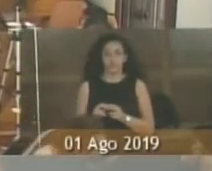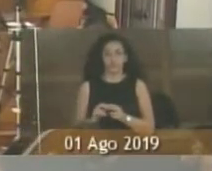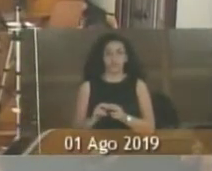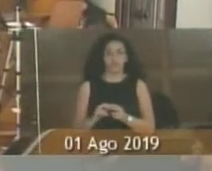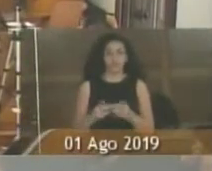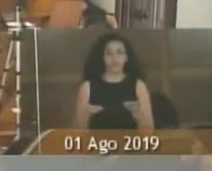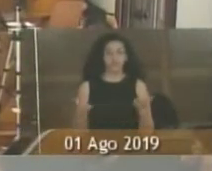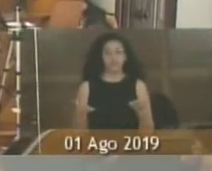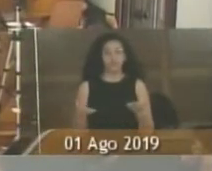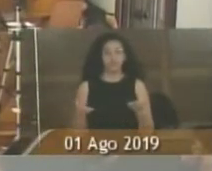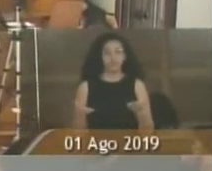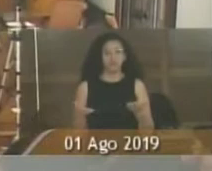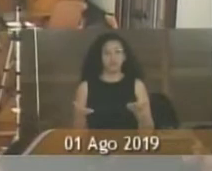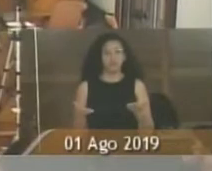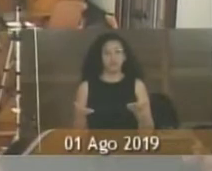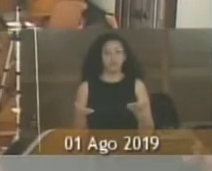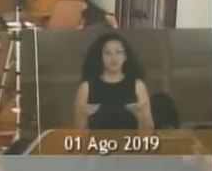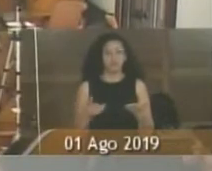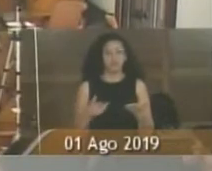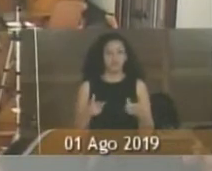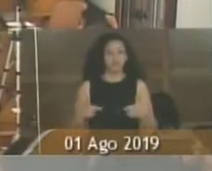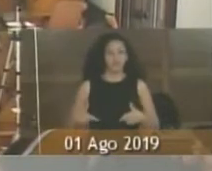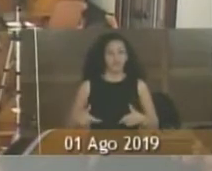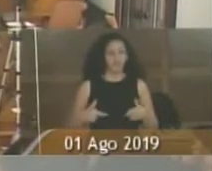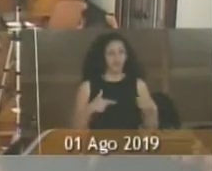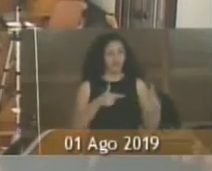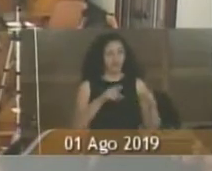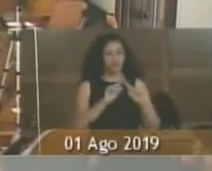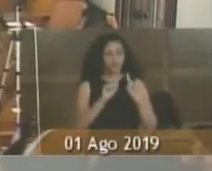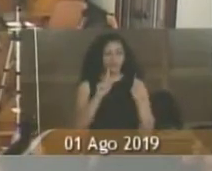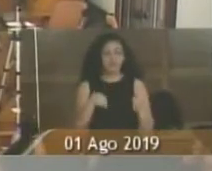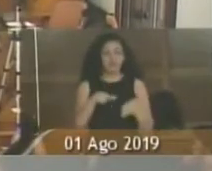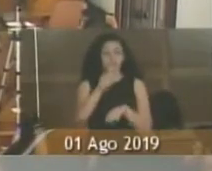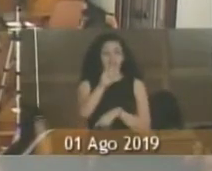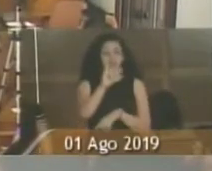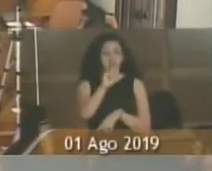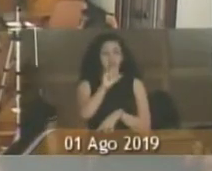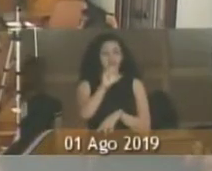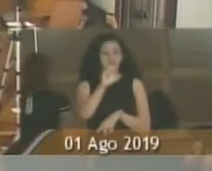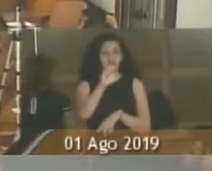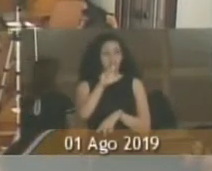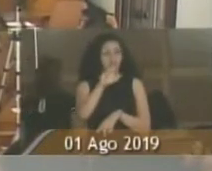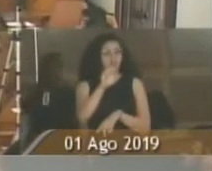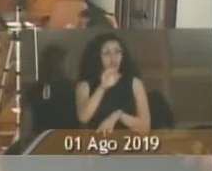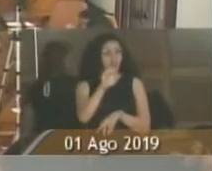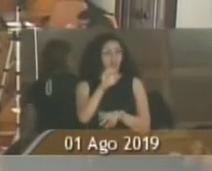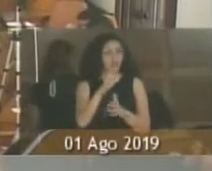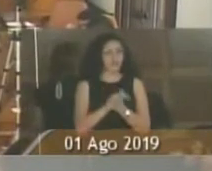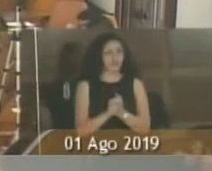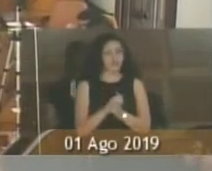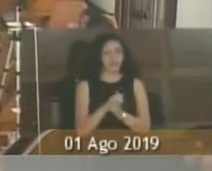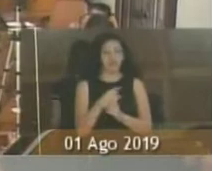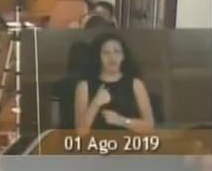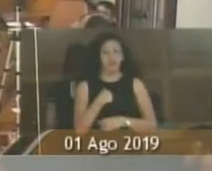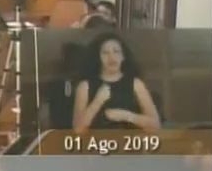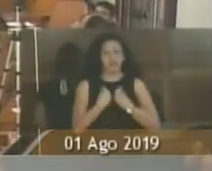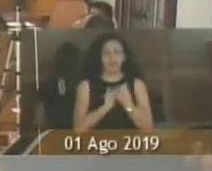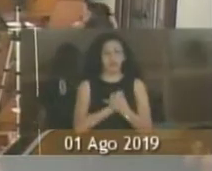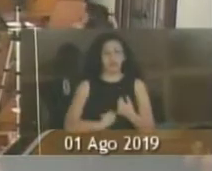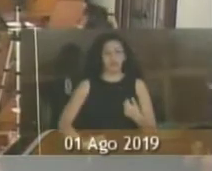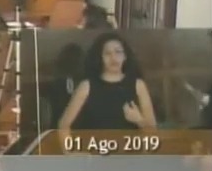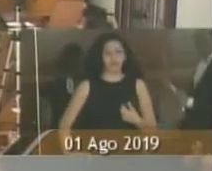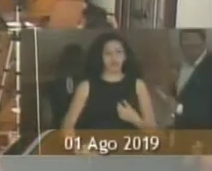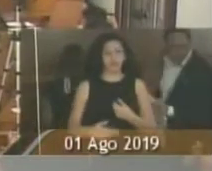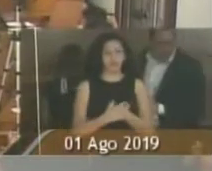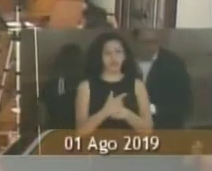Será realizada a posse da servidora efetiva Gisele de Oliveira Santos da Silva. Na qualidade de presidente desta Casa Legislativa, é